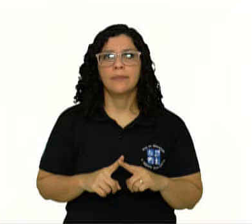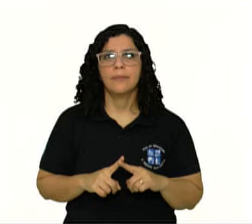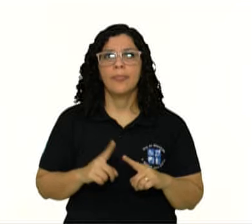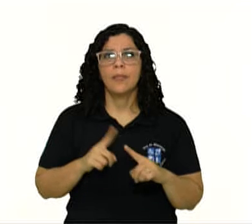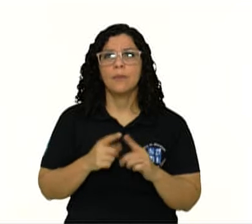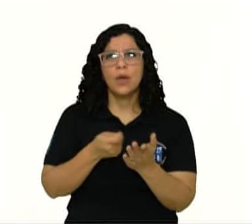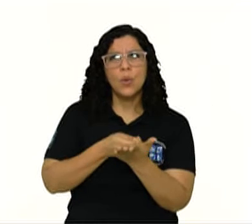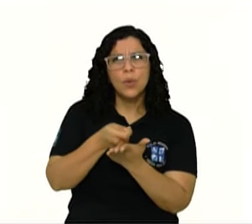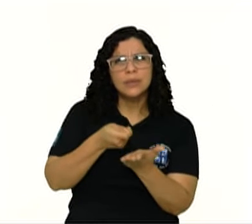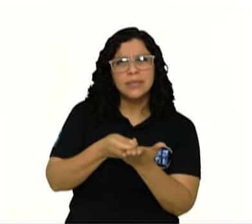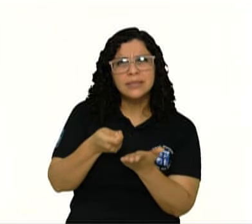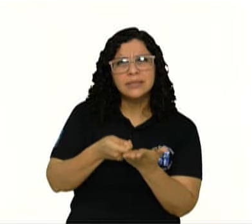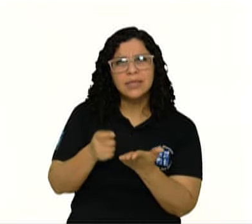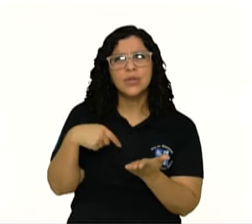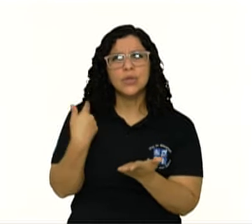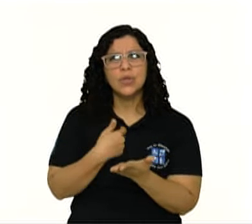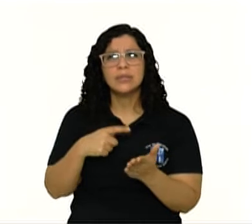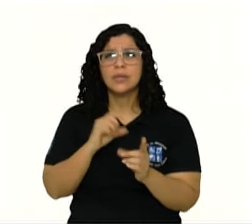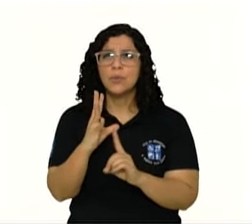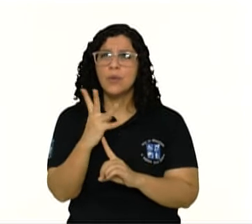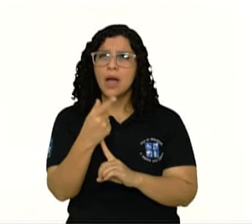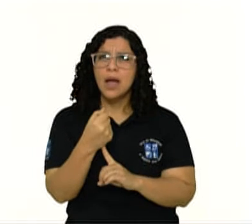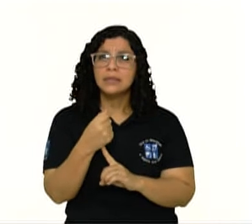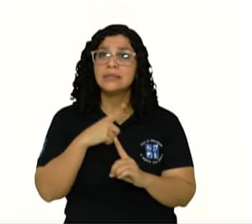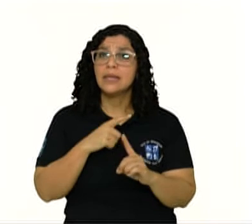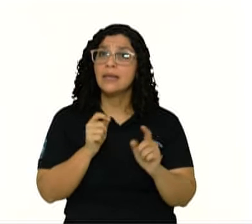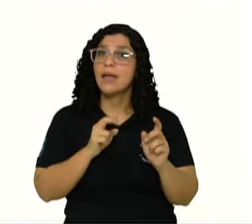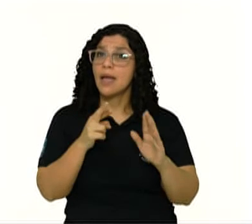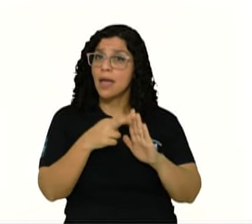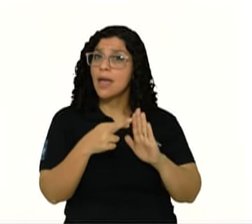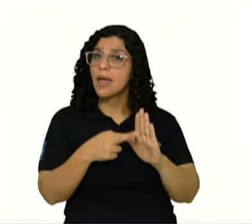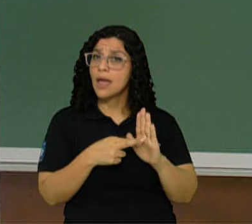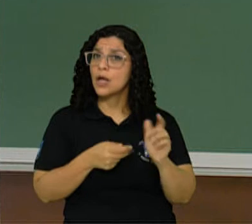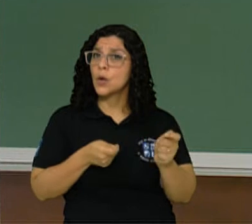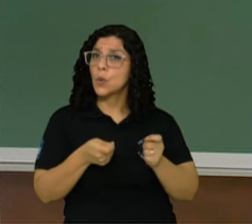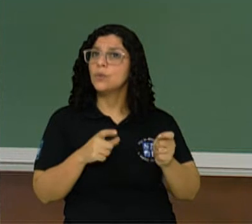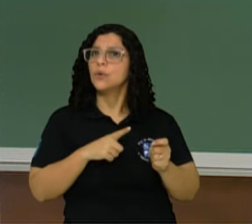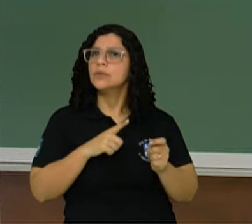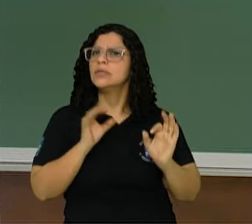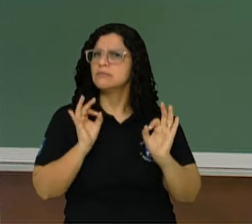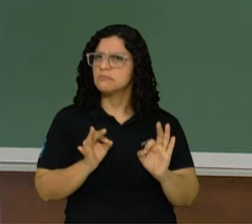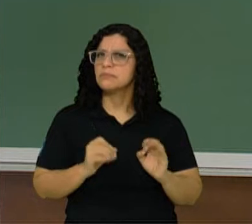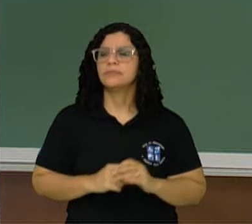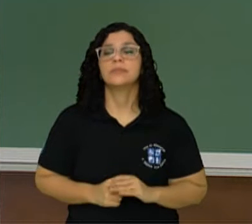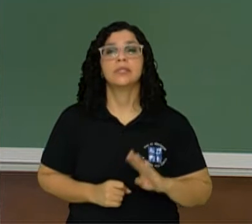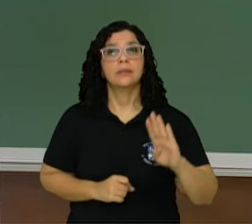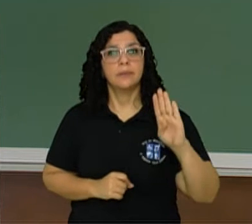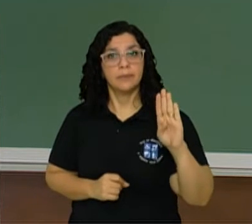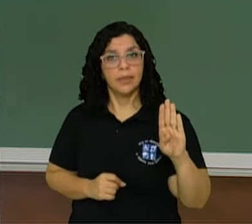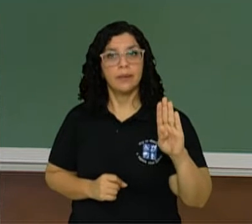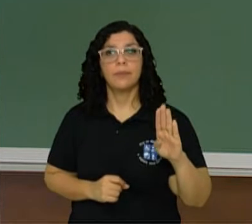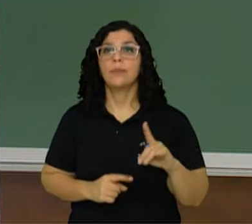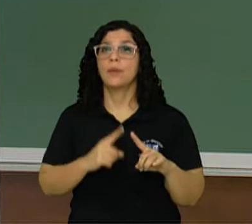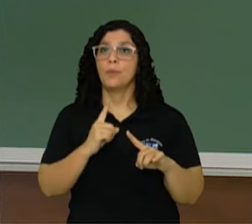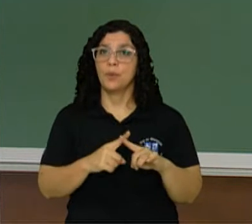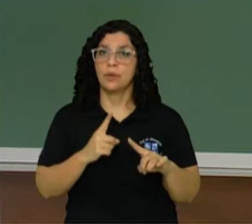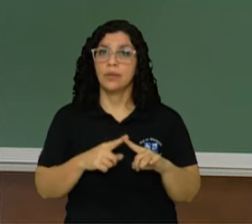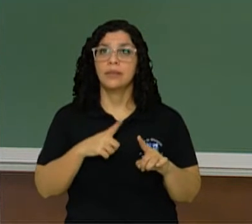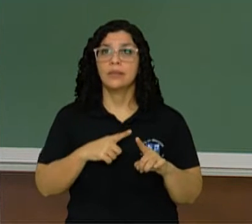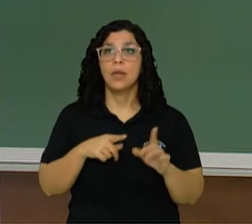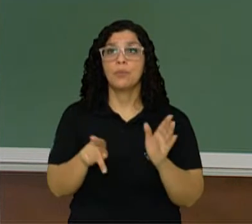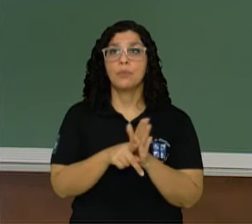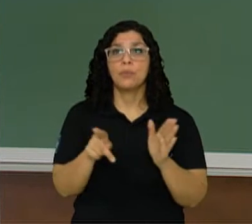a gravura ela é um tipo de arte totalmente controlada, né? Vamos lá, alternativa B. Porque ela compõe